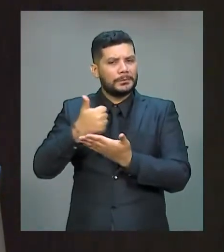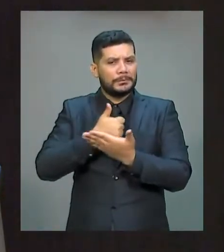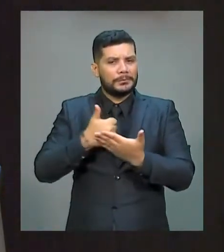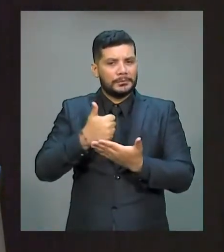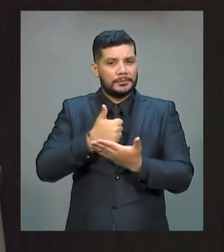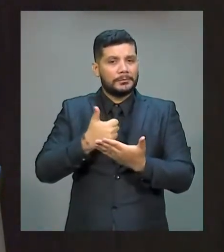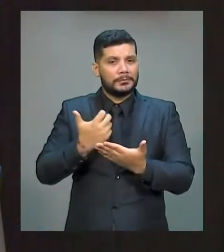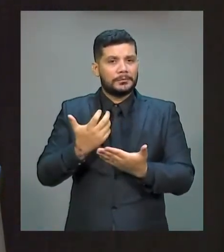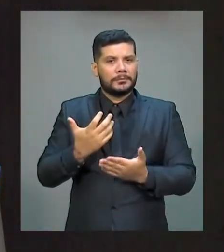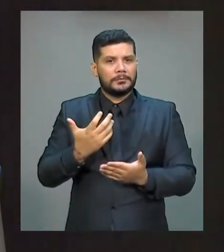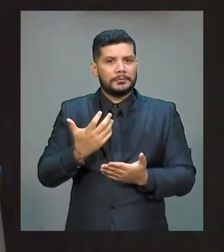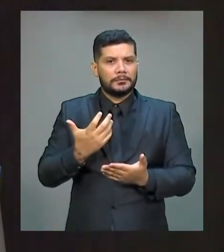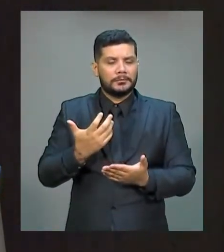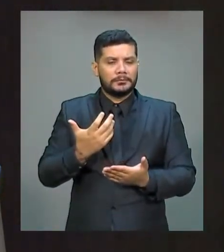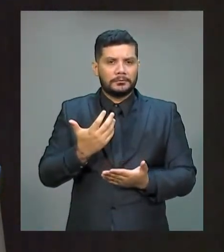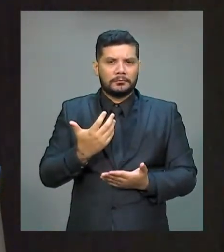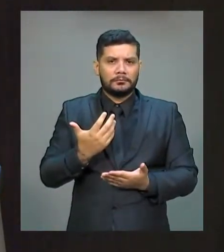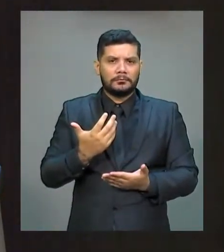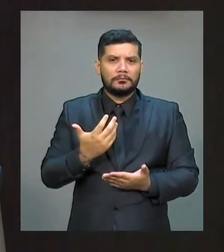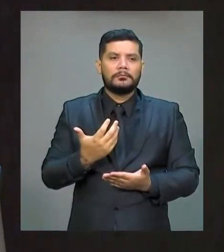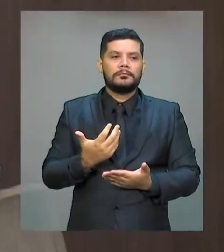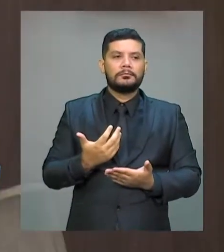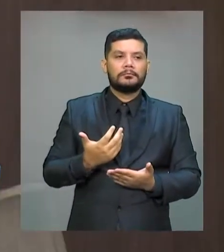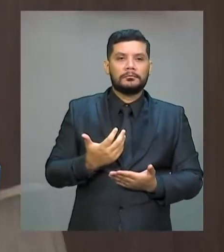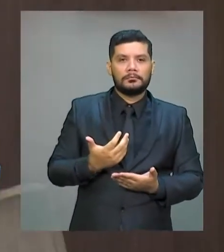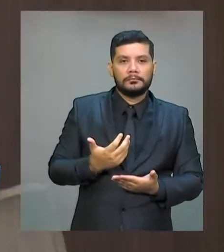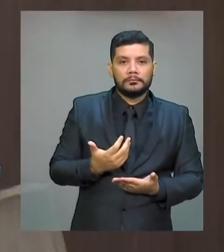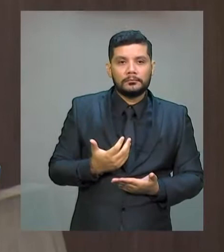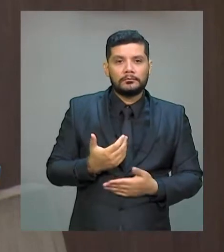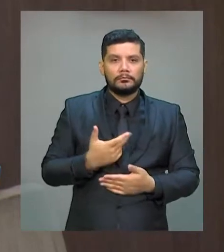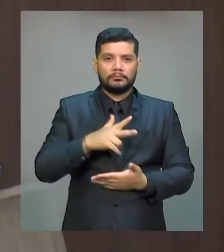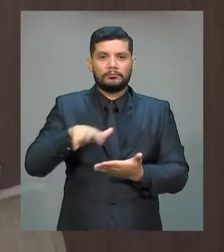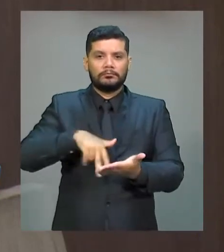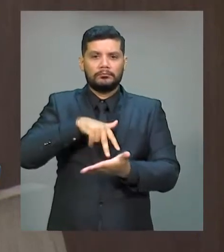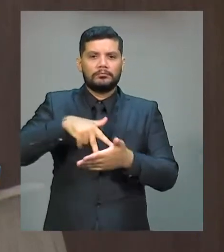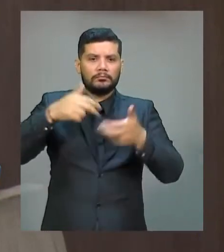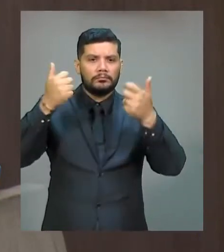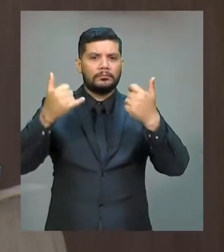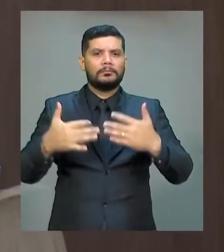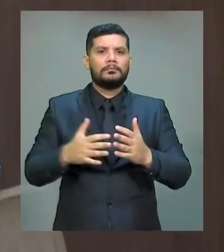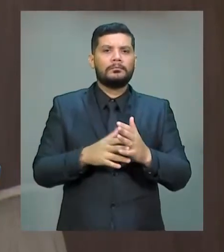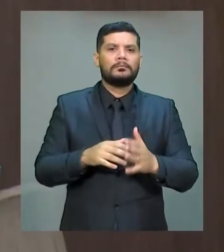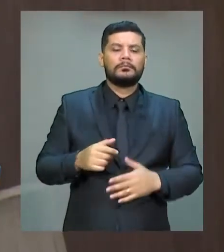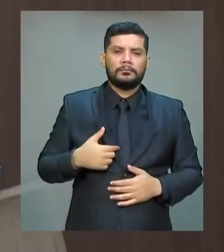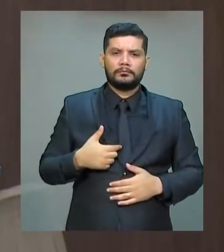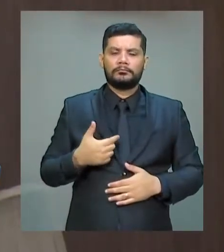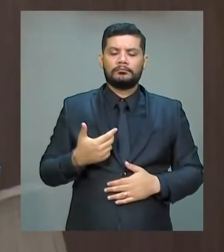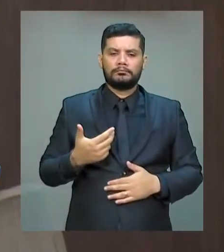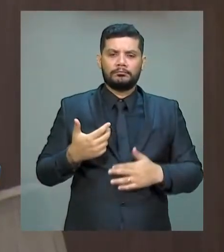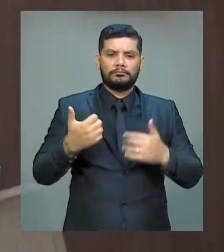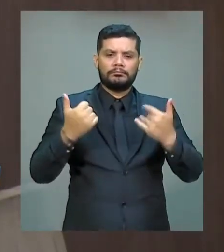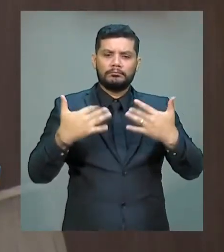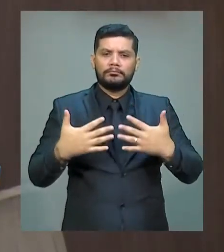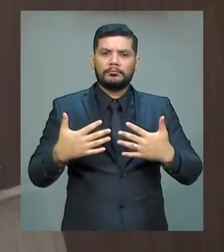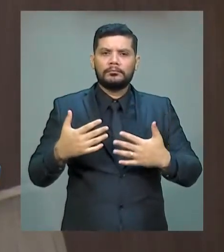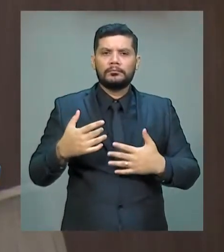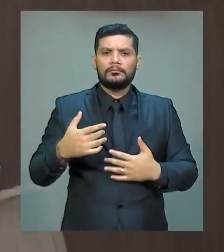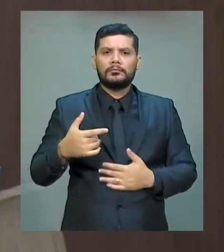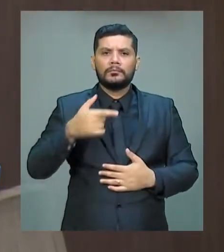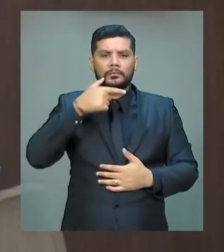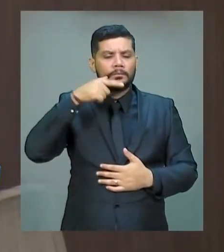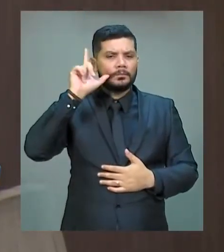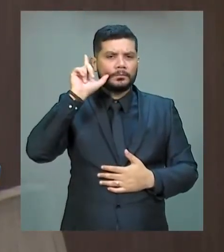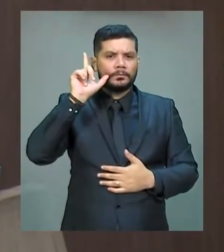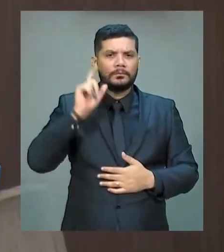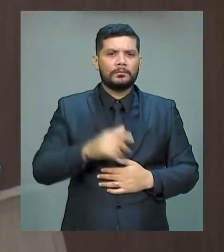né, não ocupar esta tribuna e também não fazer um último comentário, antes de ouvir os apartes, sobre o que aconteceu ontem